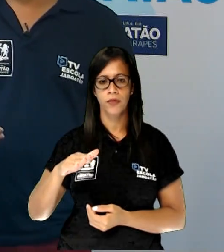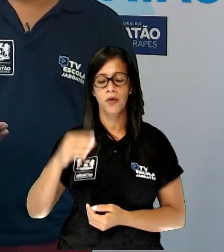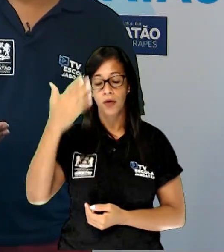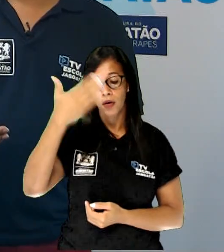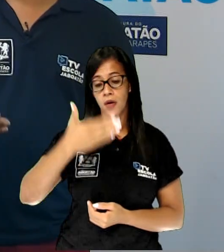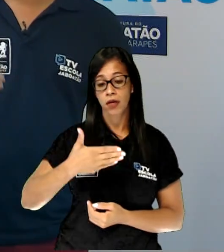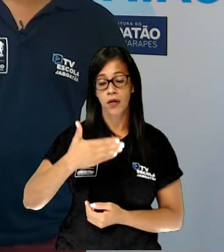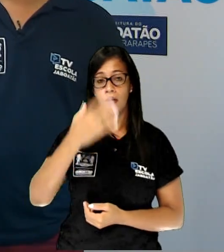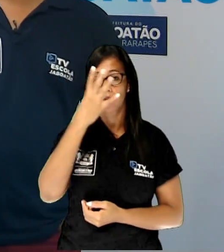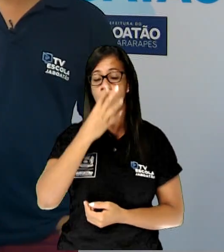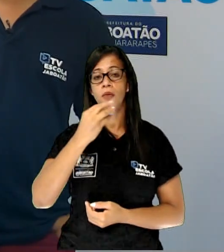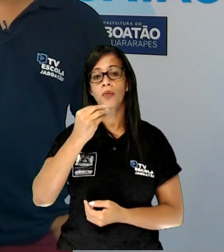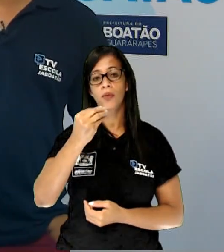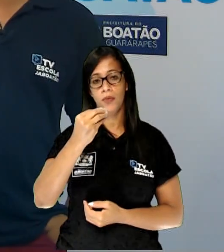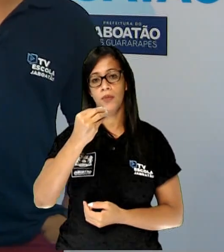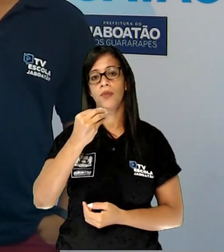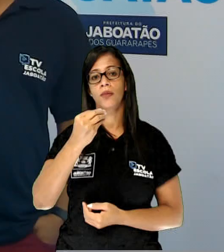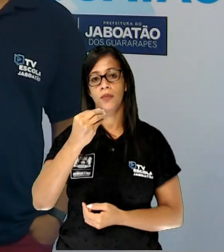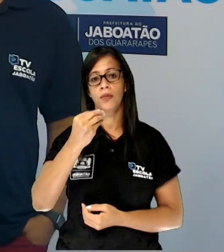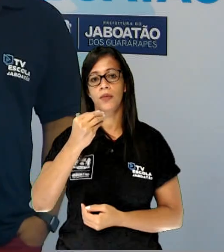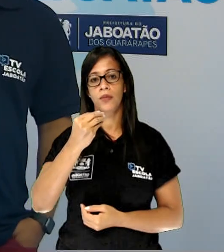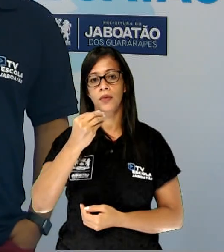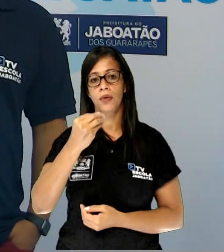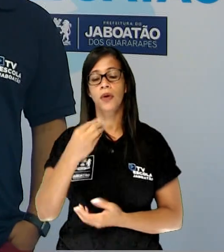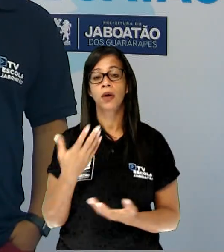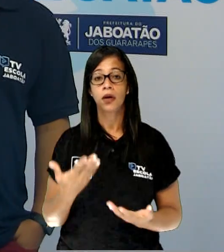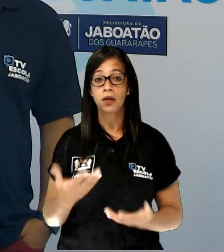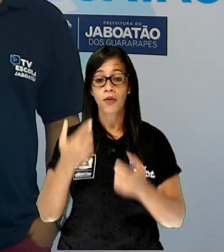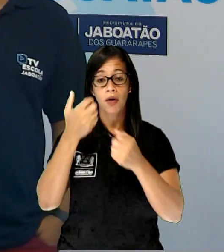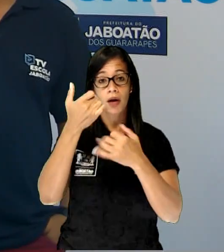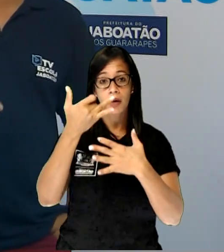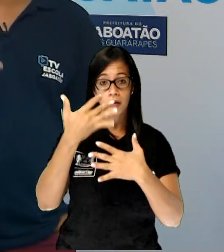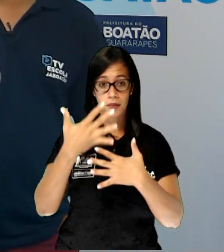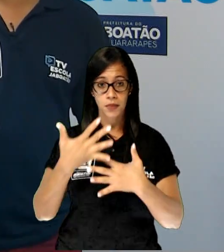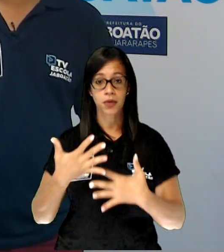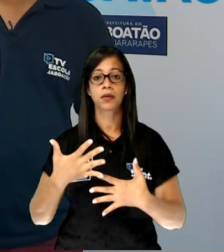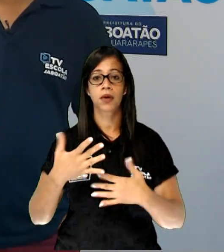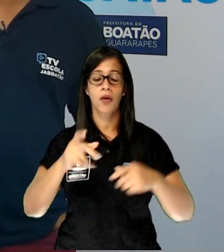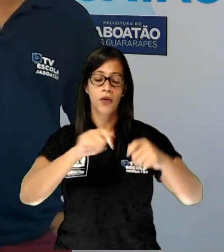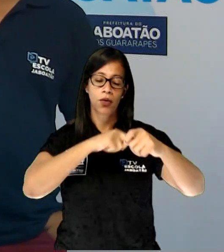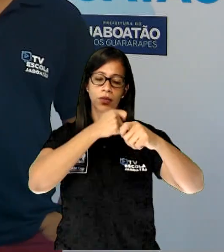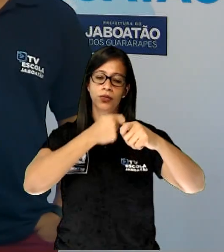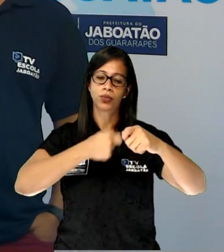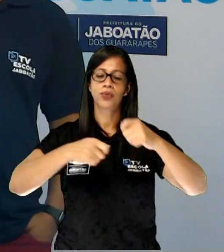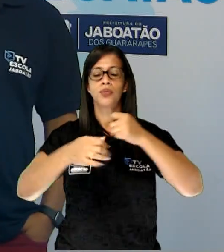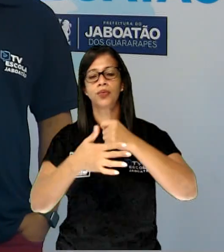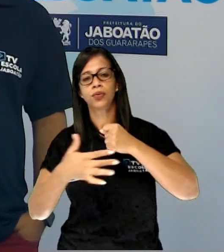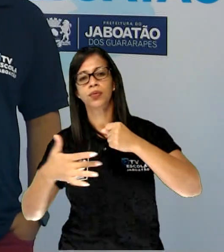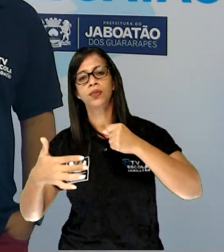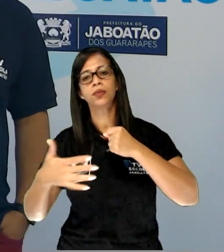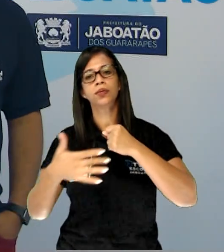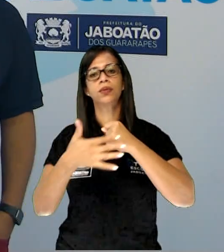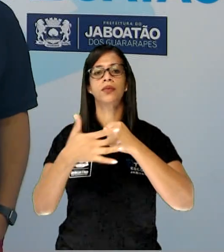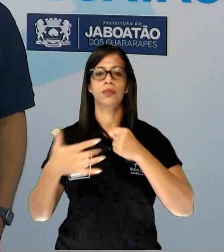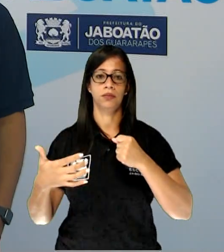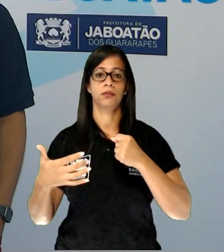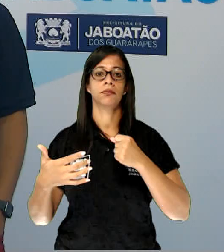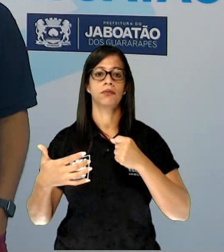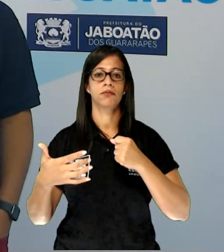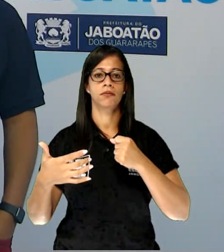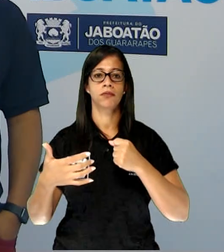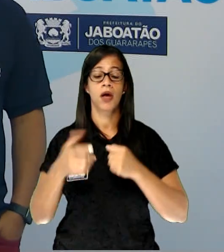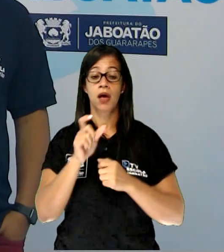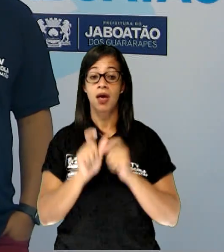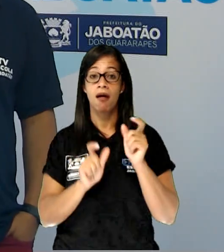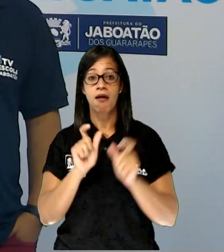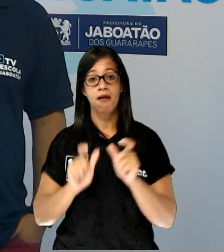toda com a orquestra sinfônica. Cada instrumento faz um animal, faz um ser